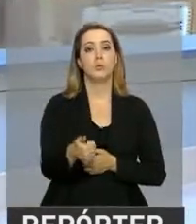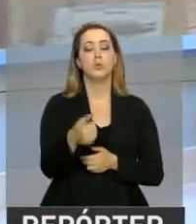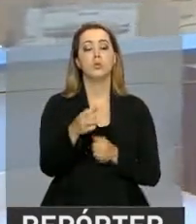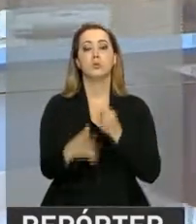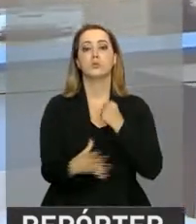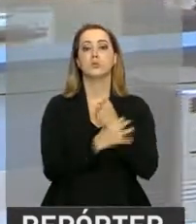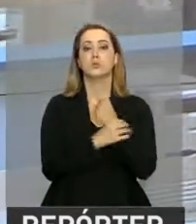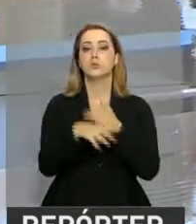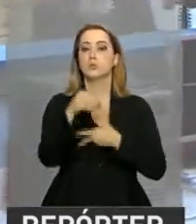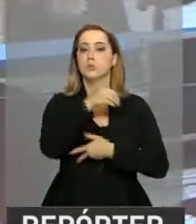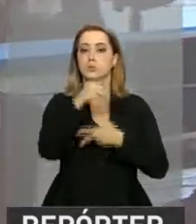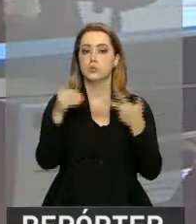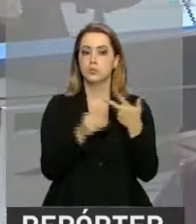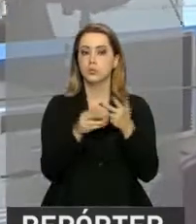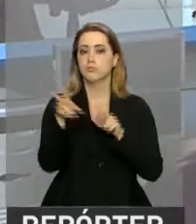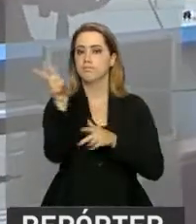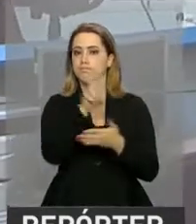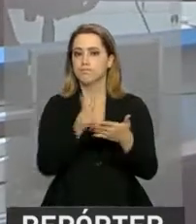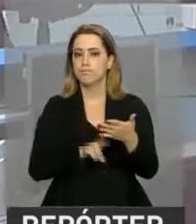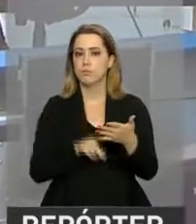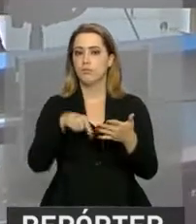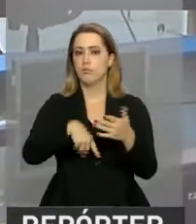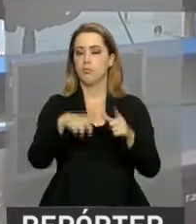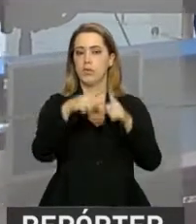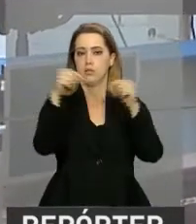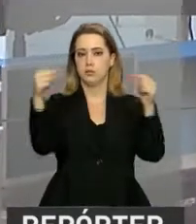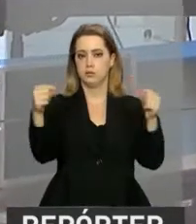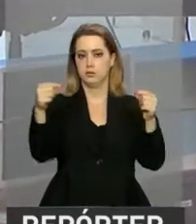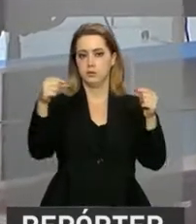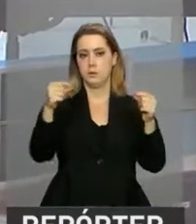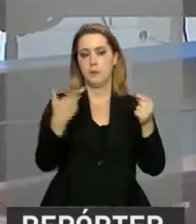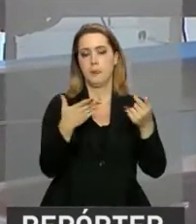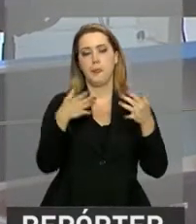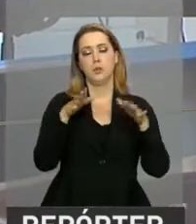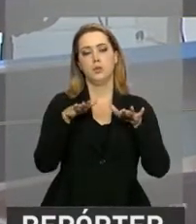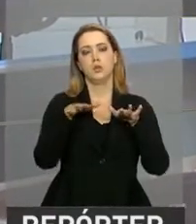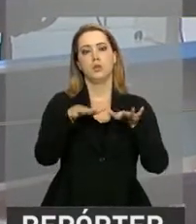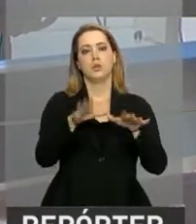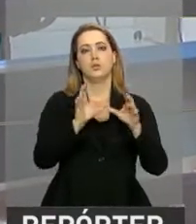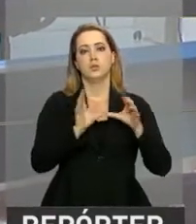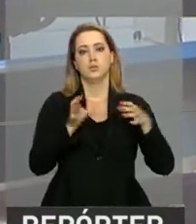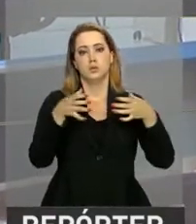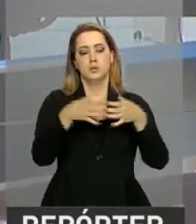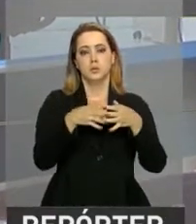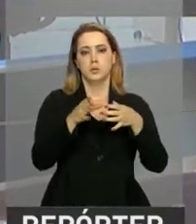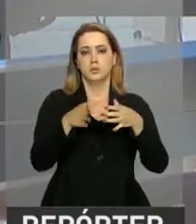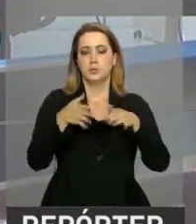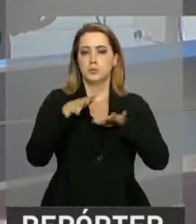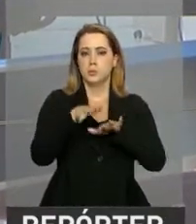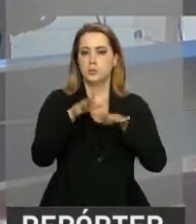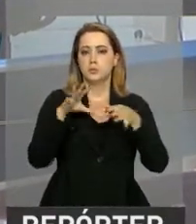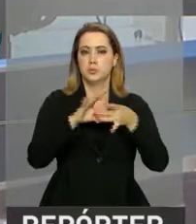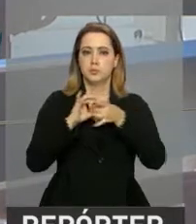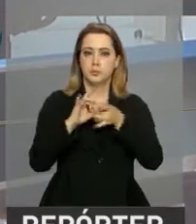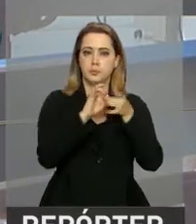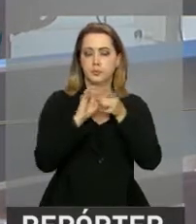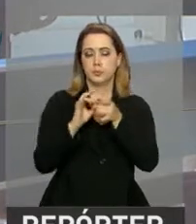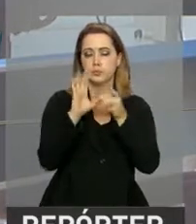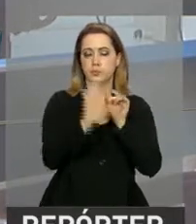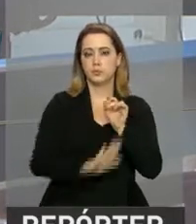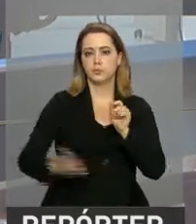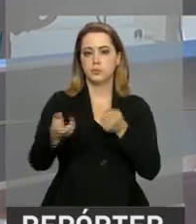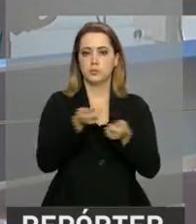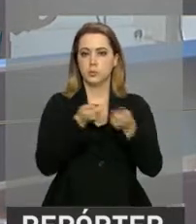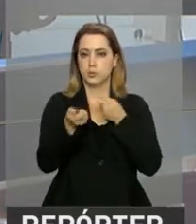do enem do enem será monitorado de brasília do centro integrado de comando e controle nacional neste fim de semana as provas serão aplicadas